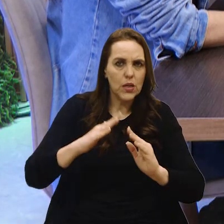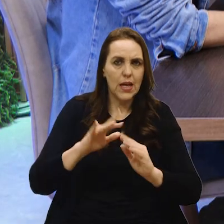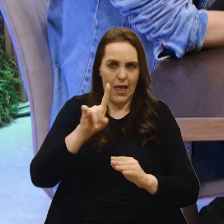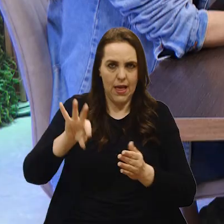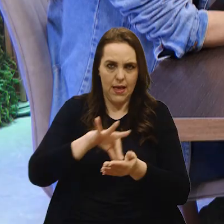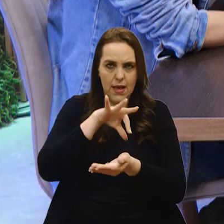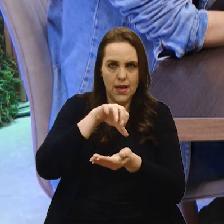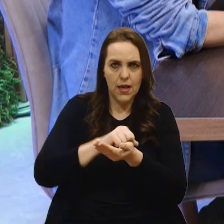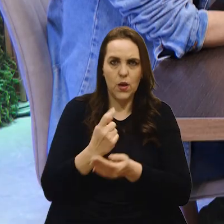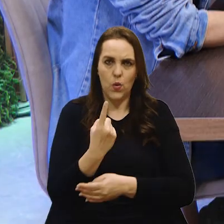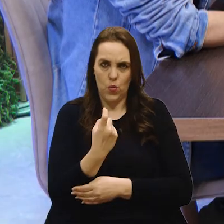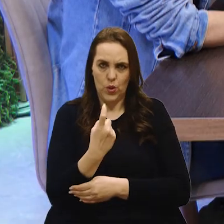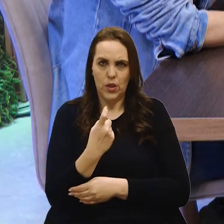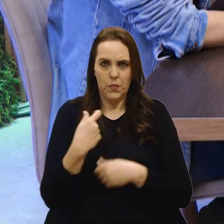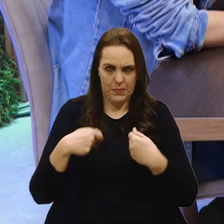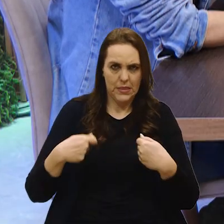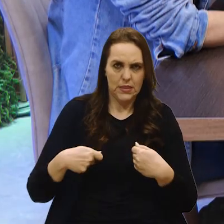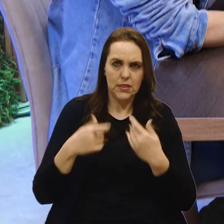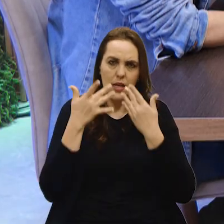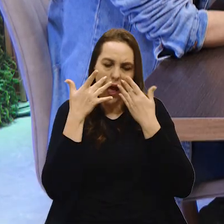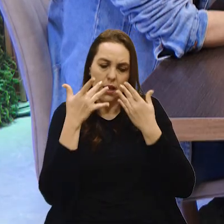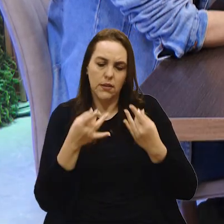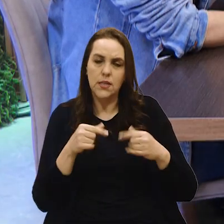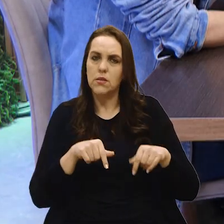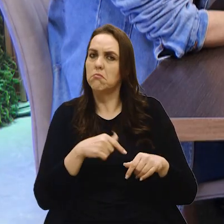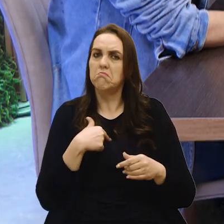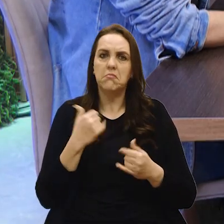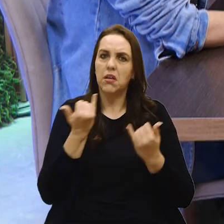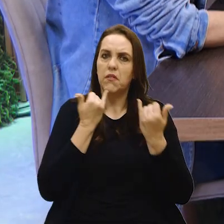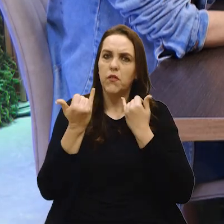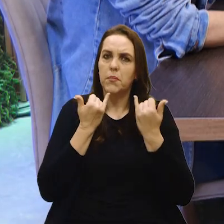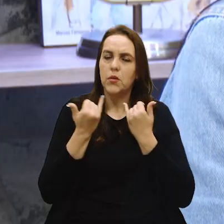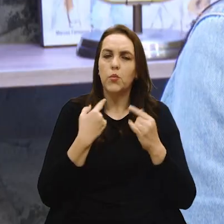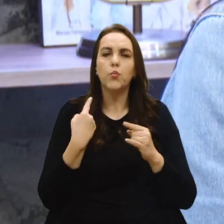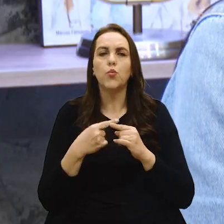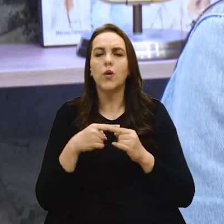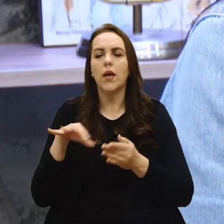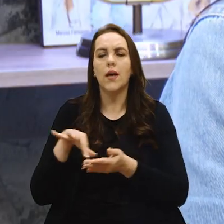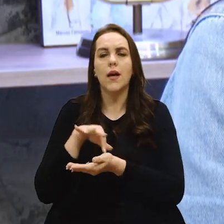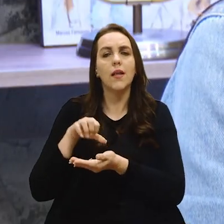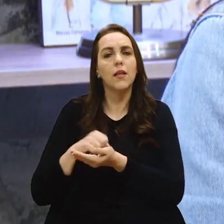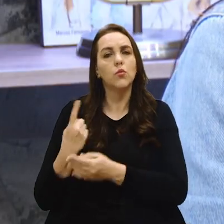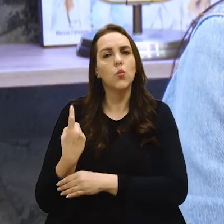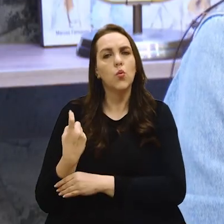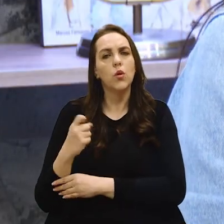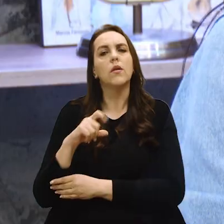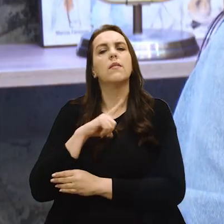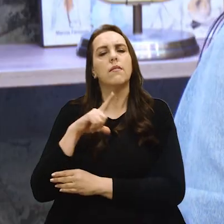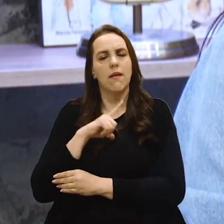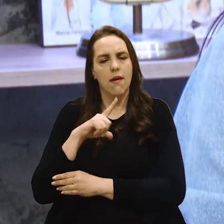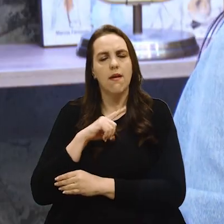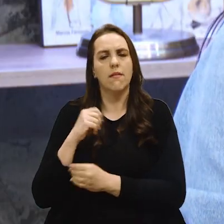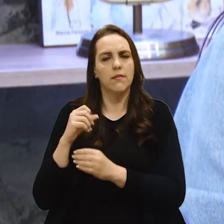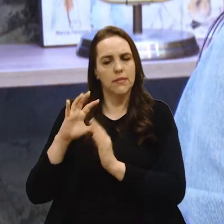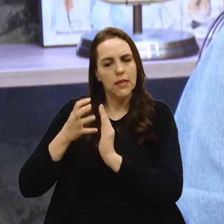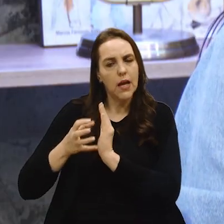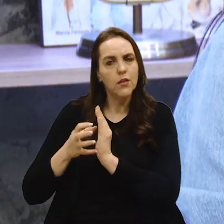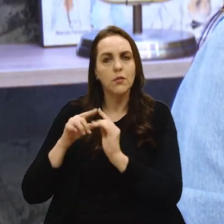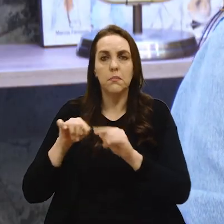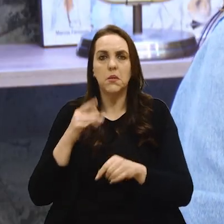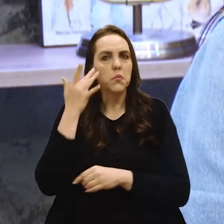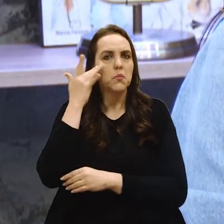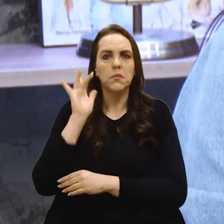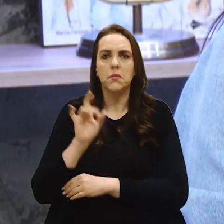é até uma informação que me chamou a atenção, porque é o CAD Único que tem esses dados também, mas eu nem sabia que